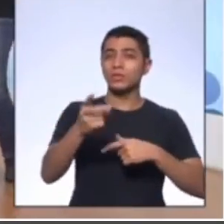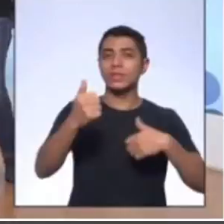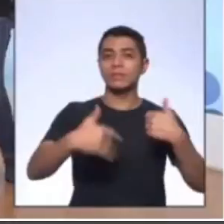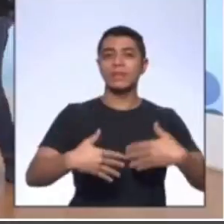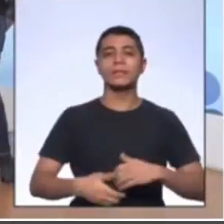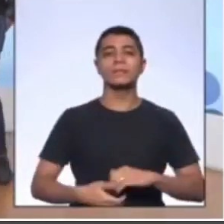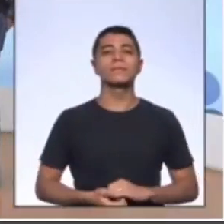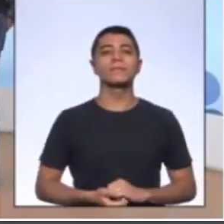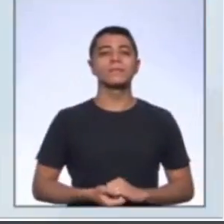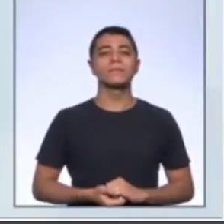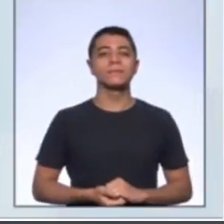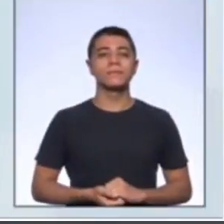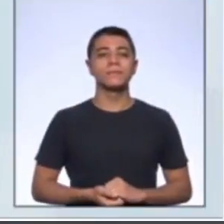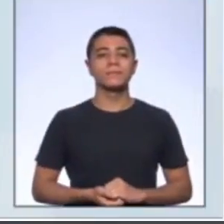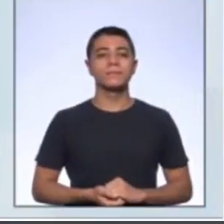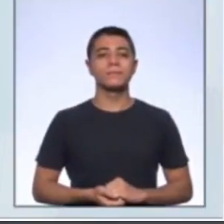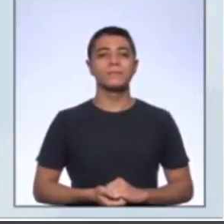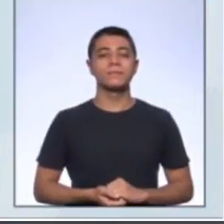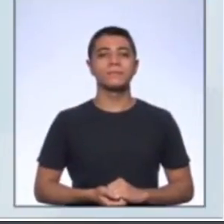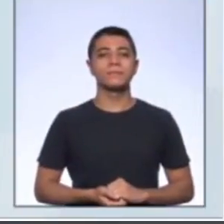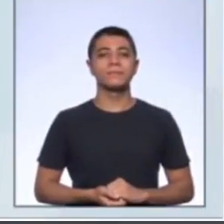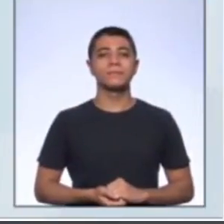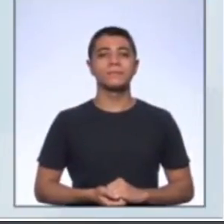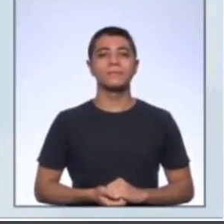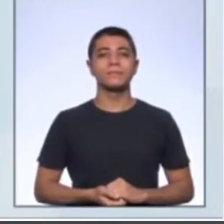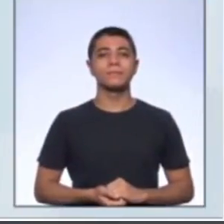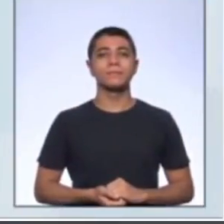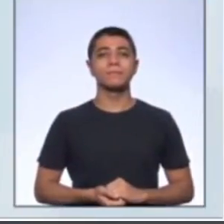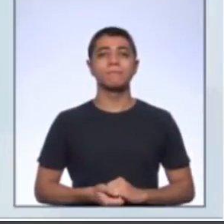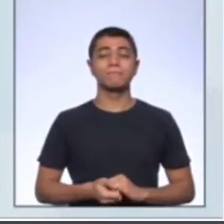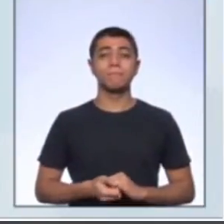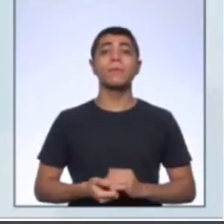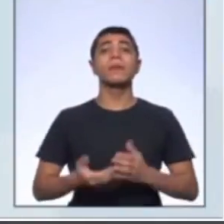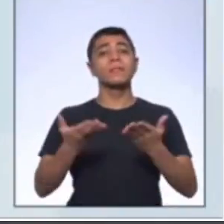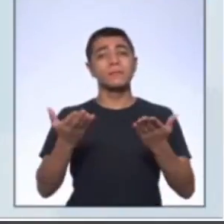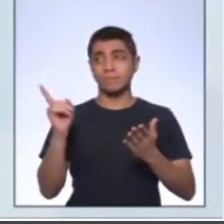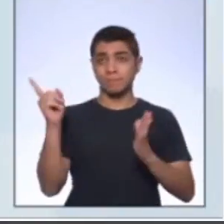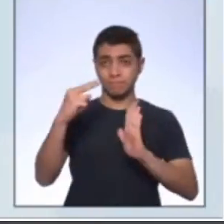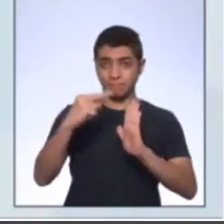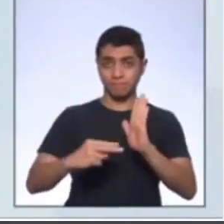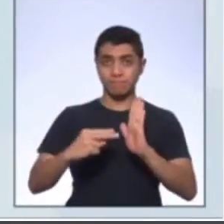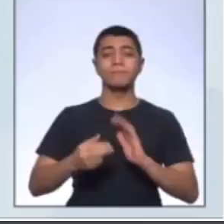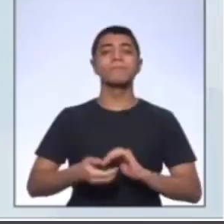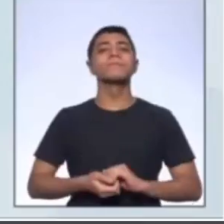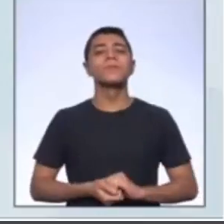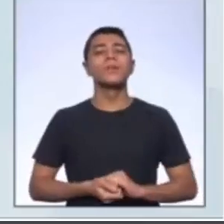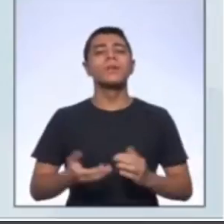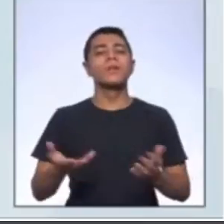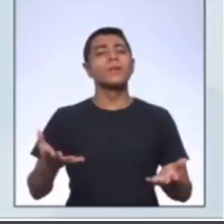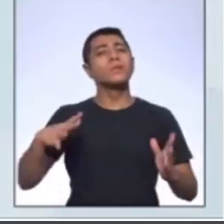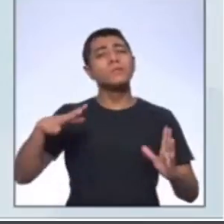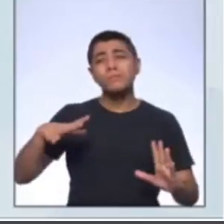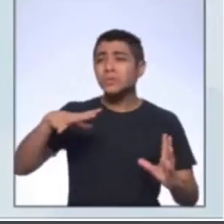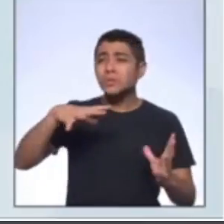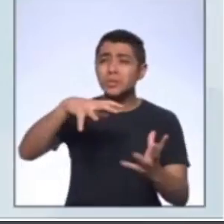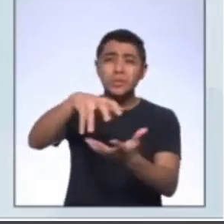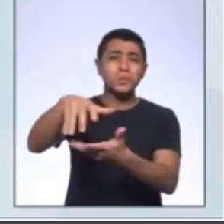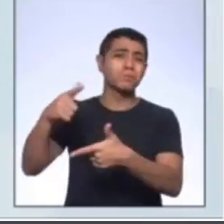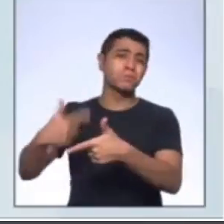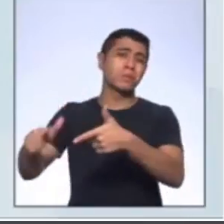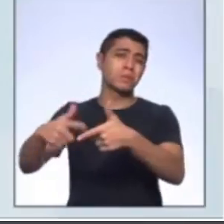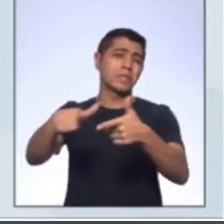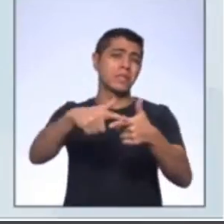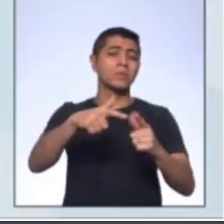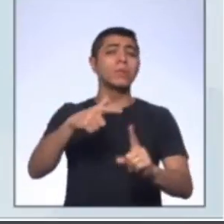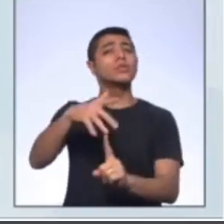então dessa forma traduza crise do universo diante da impotência humana mostrando a derrota